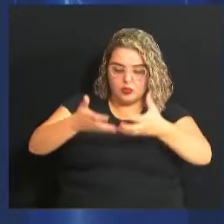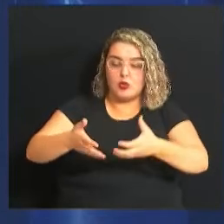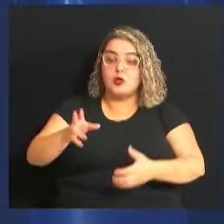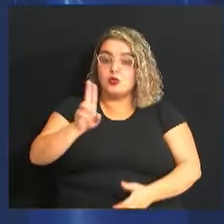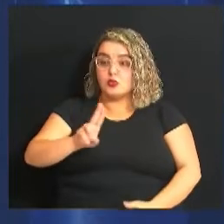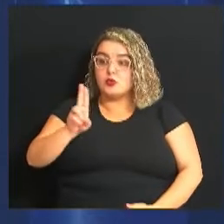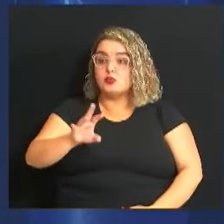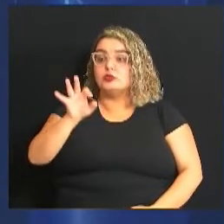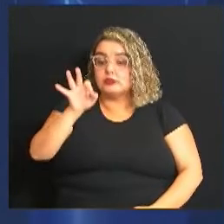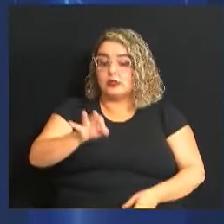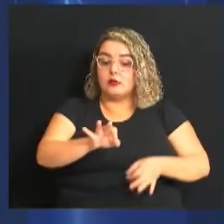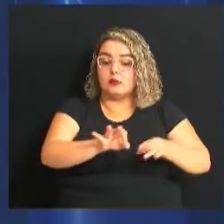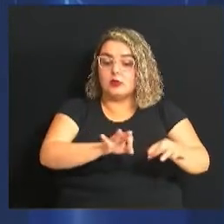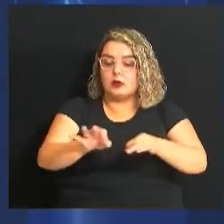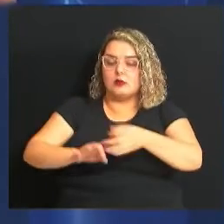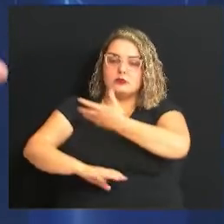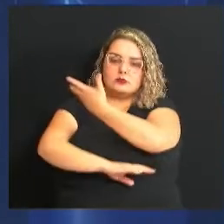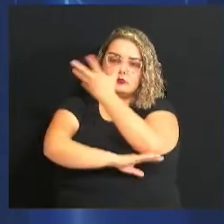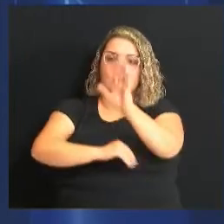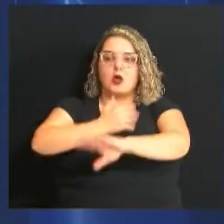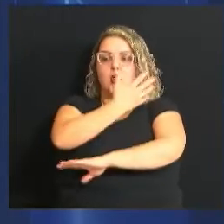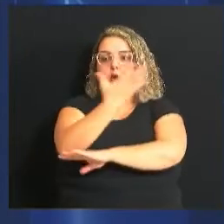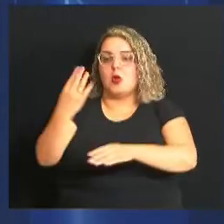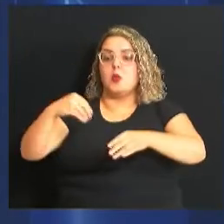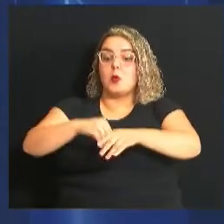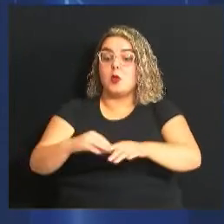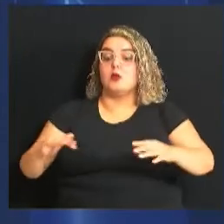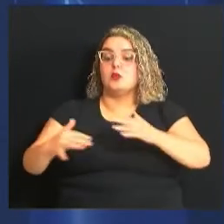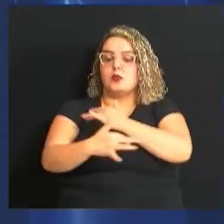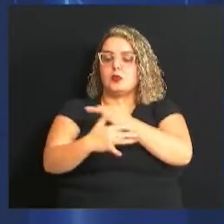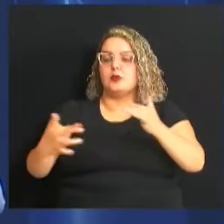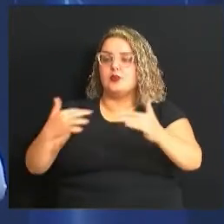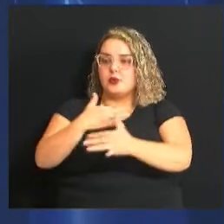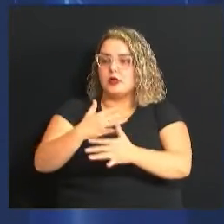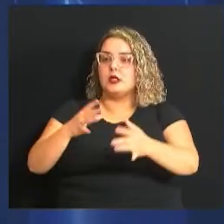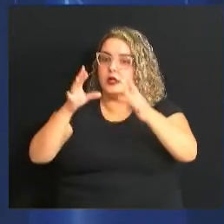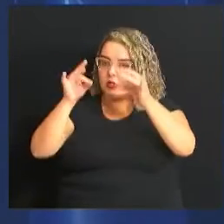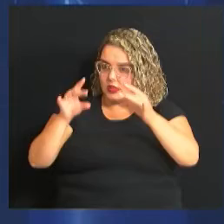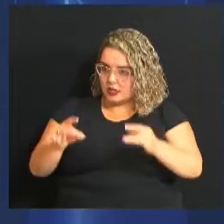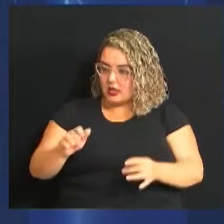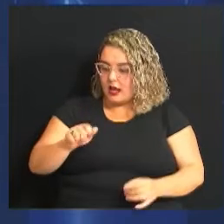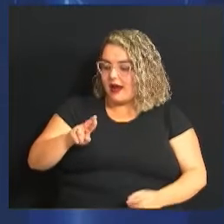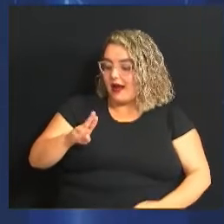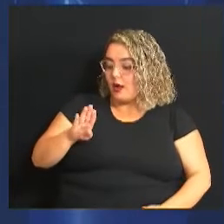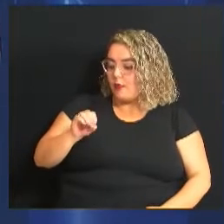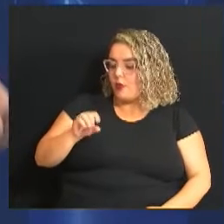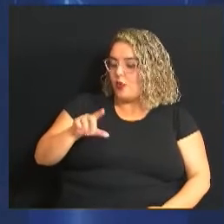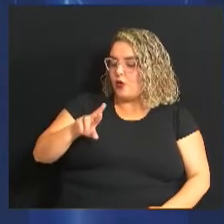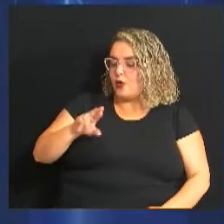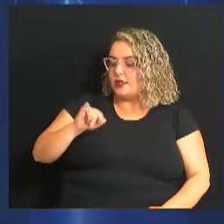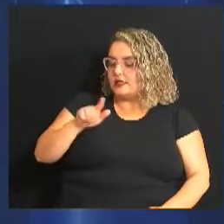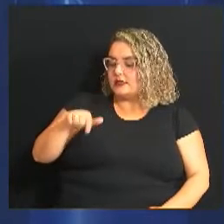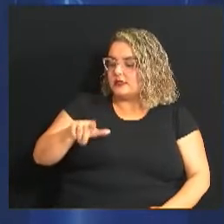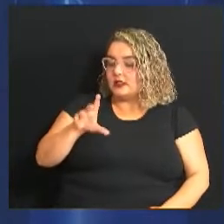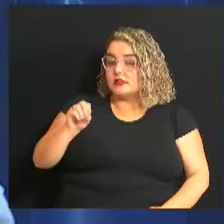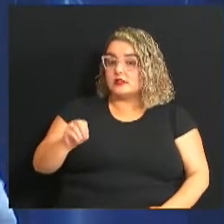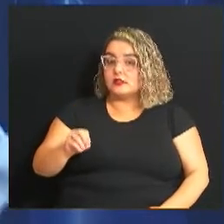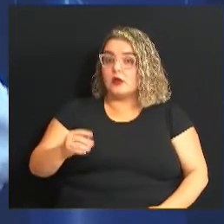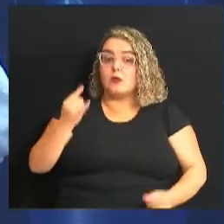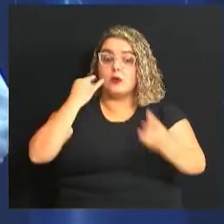e planejado da arborização urbana. E também define a arborização como de interesse comum em espaços